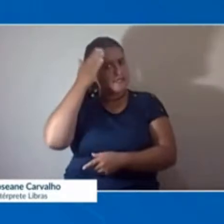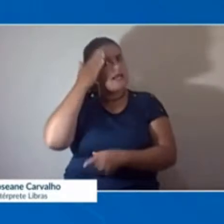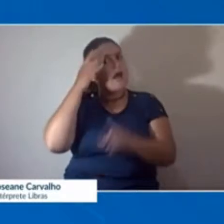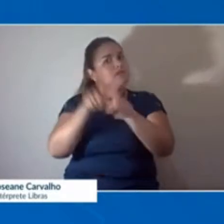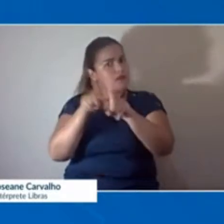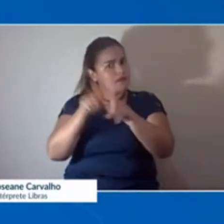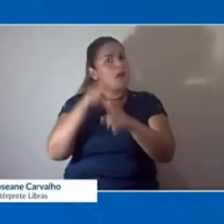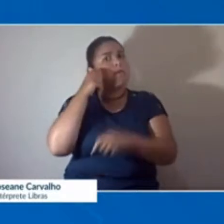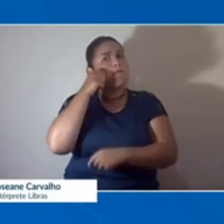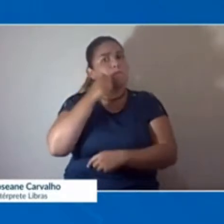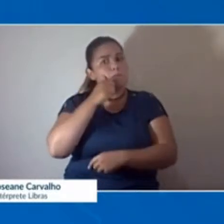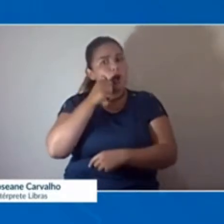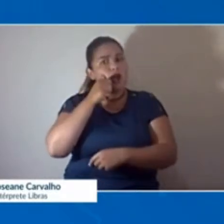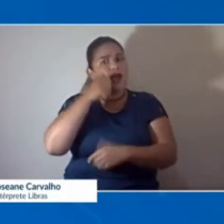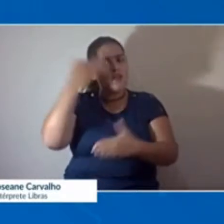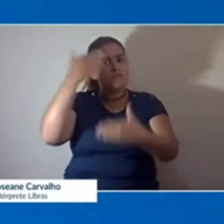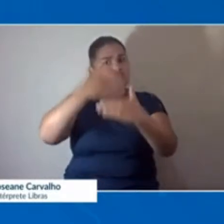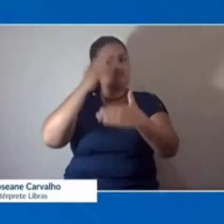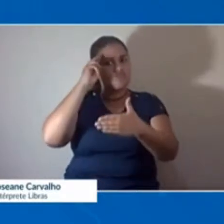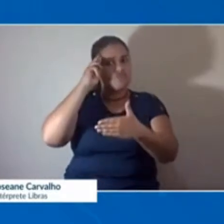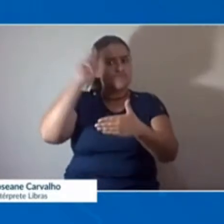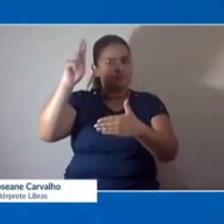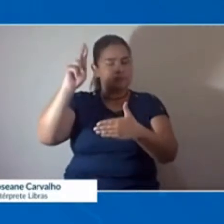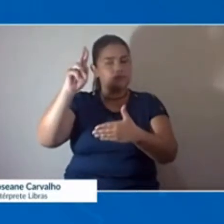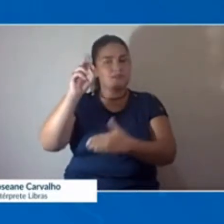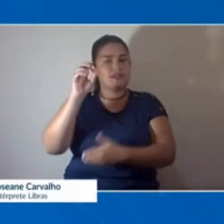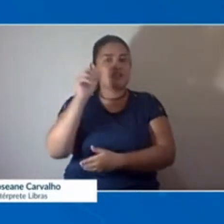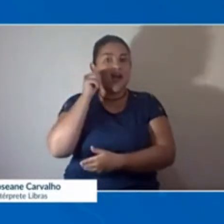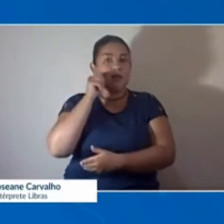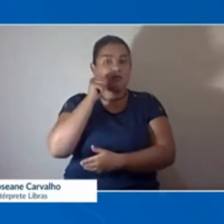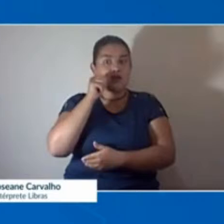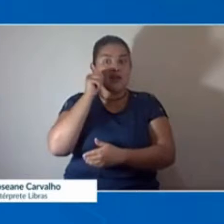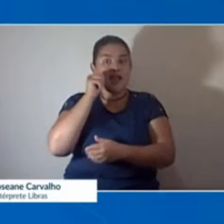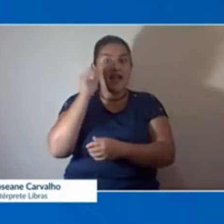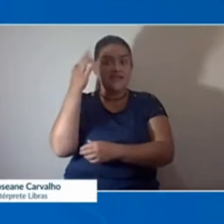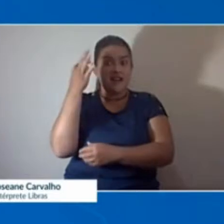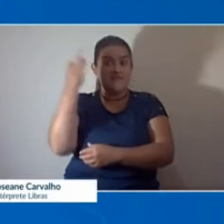francesa Alice Guy Blanchet, que foi uma pioneira do cinema. Em